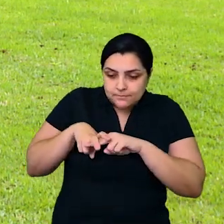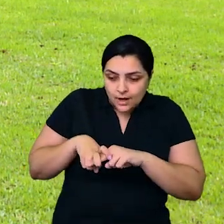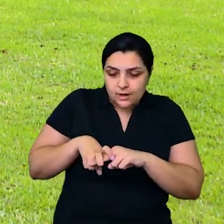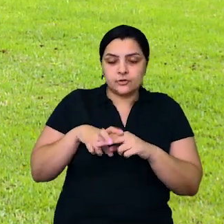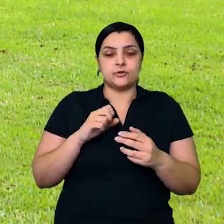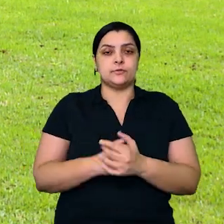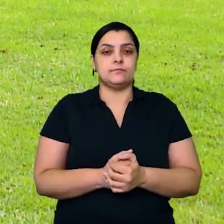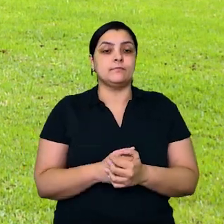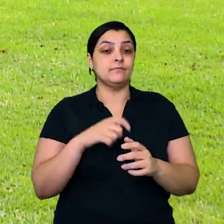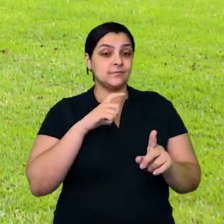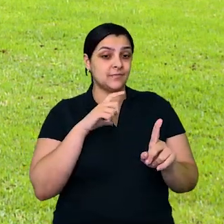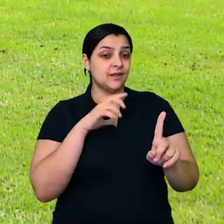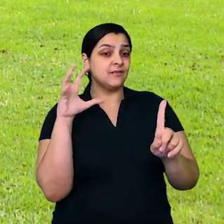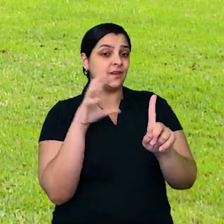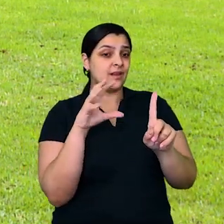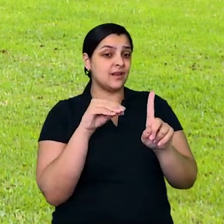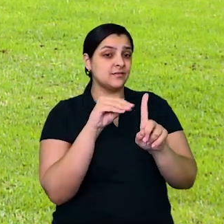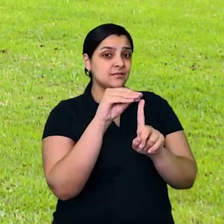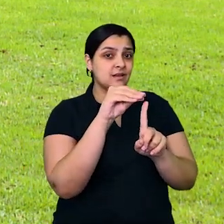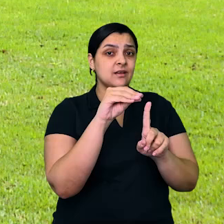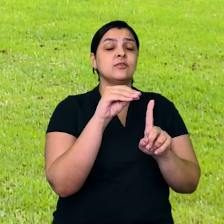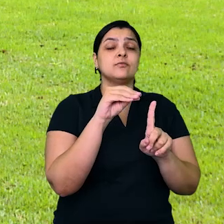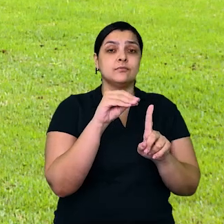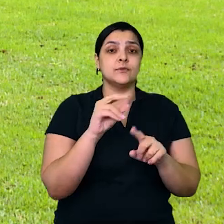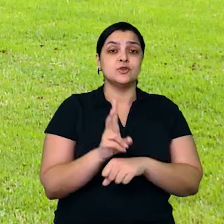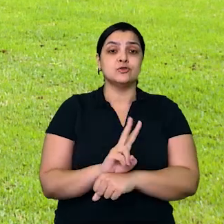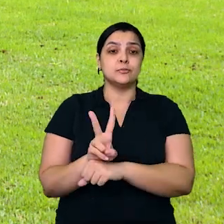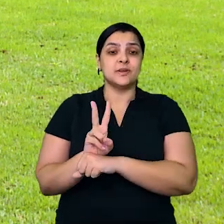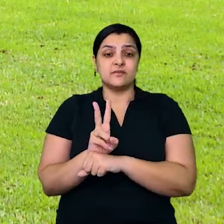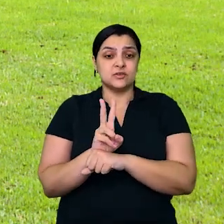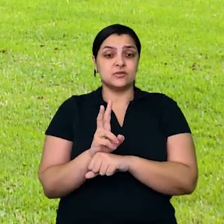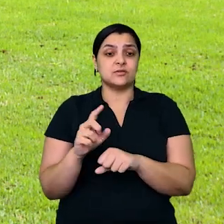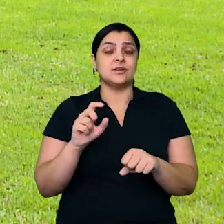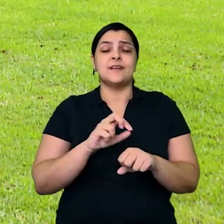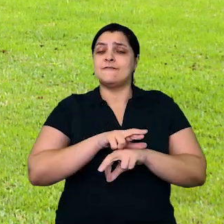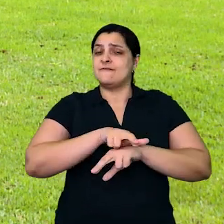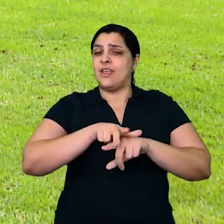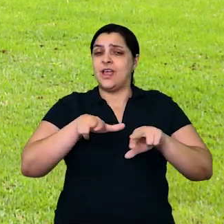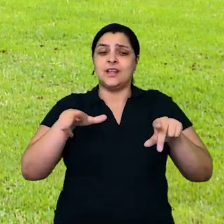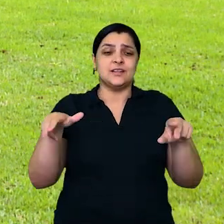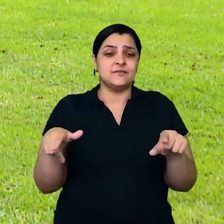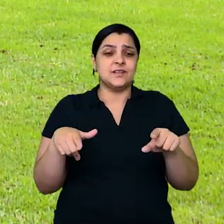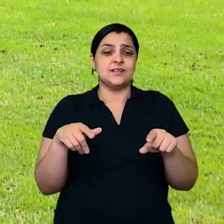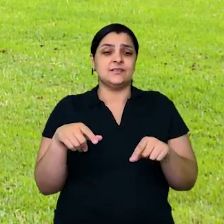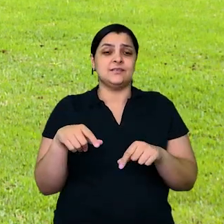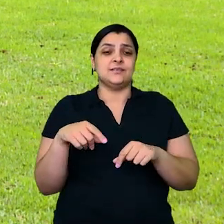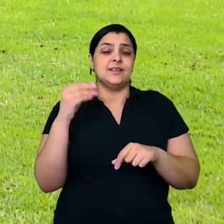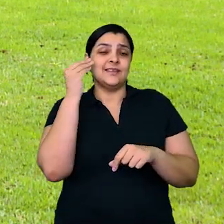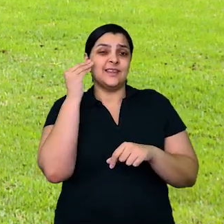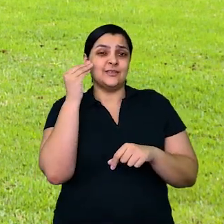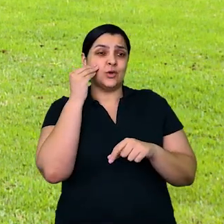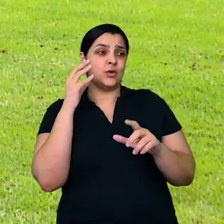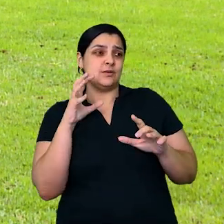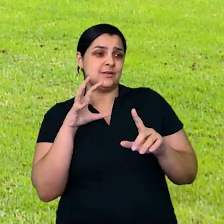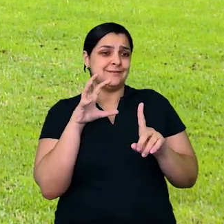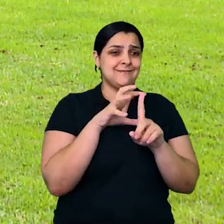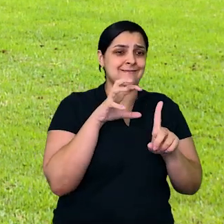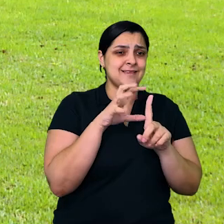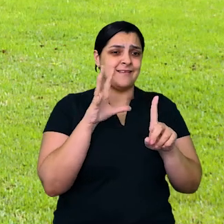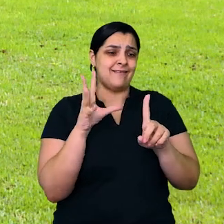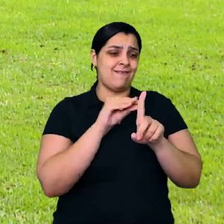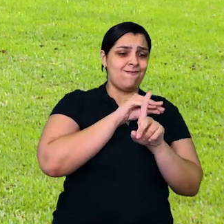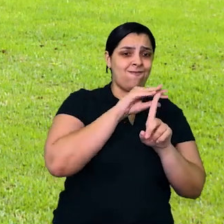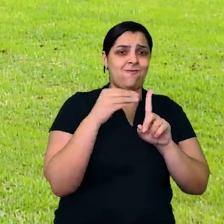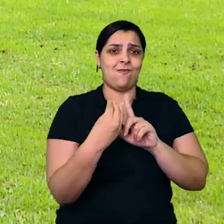Relatou ainda ter sofrido assédio sexual por parte do supervisor, que em diversas ocasiões forçou o contato físico. A mulher